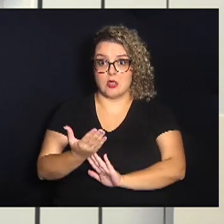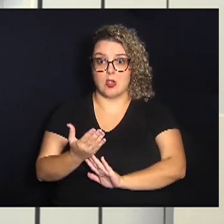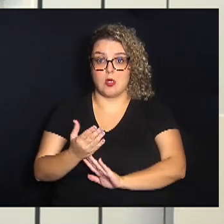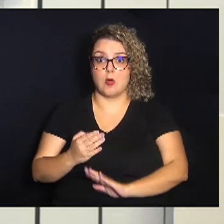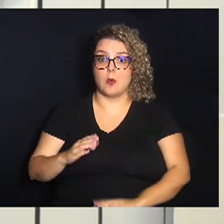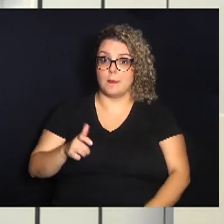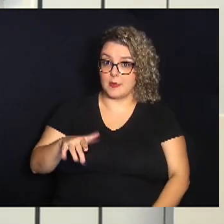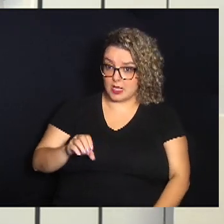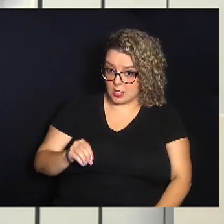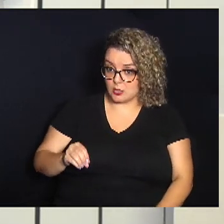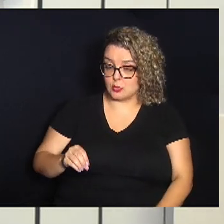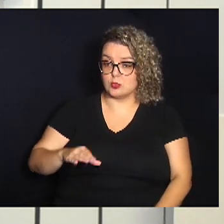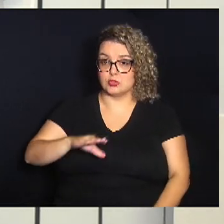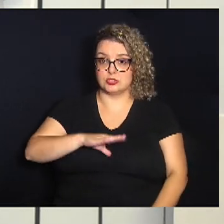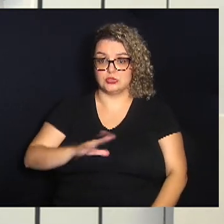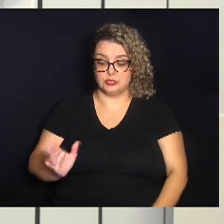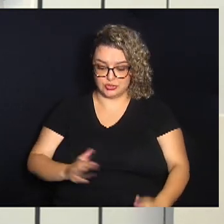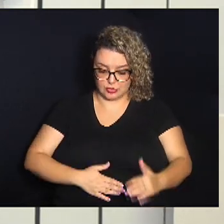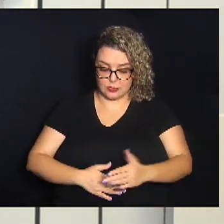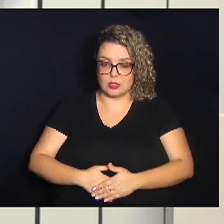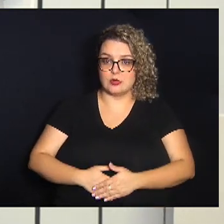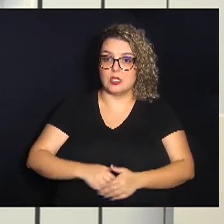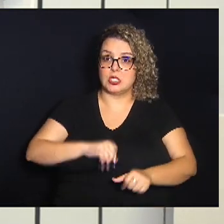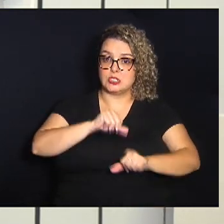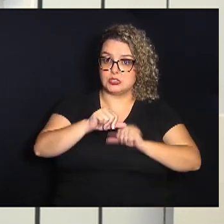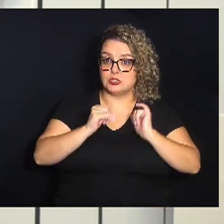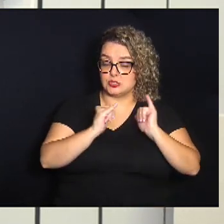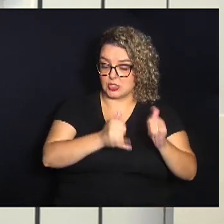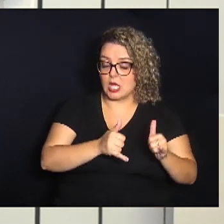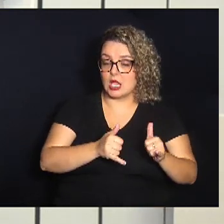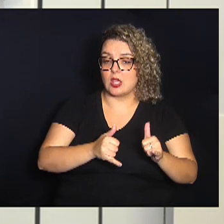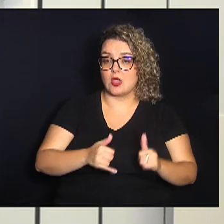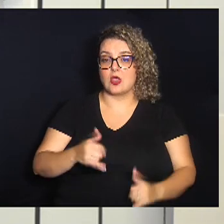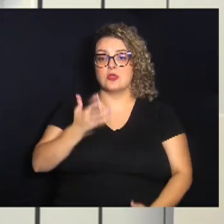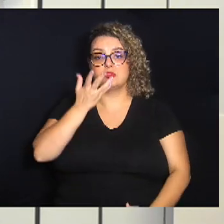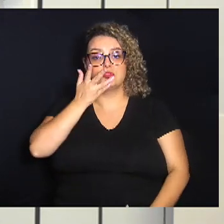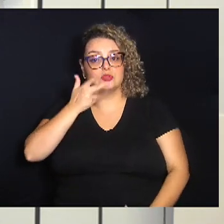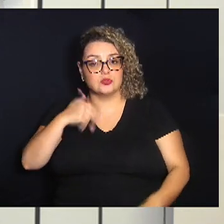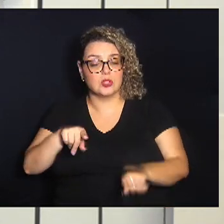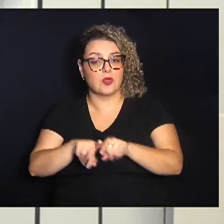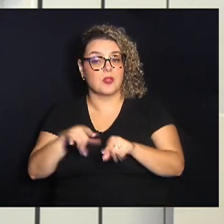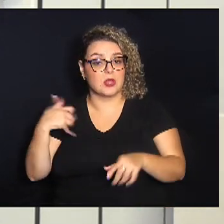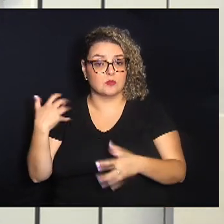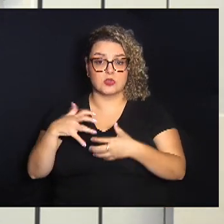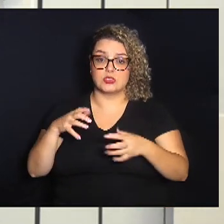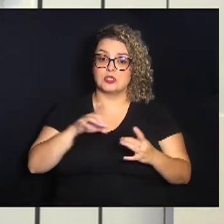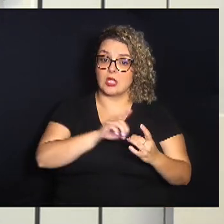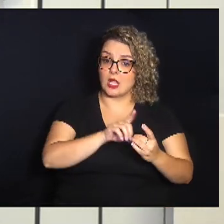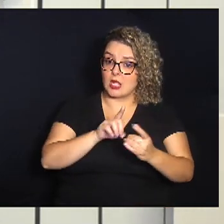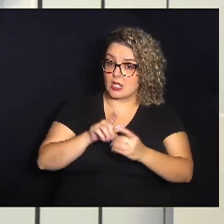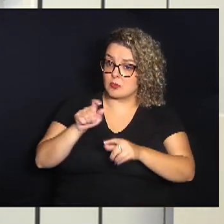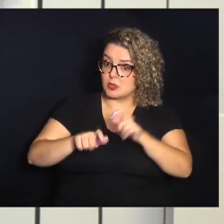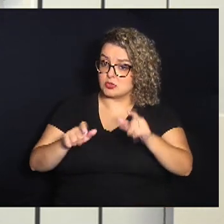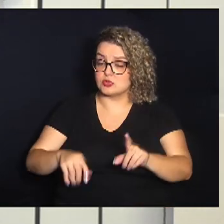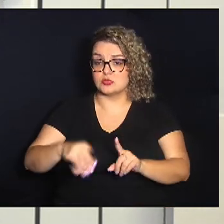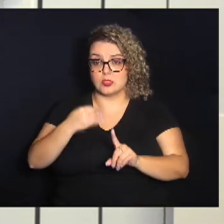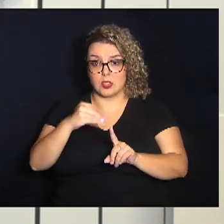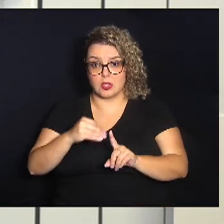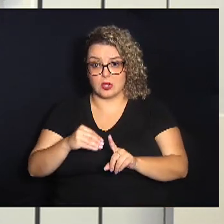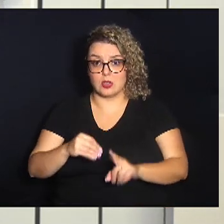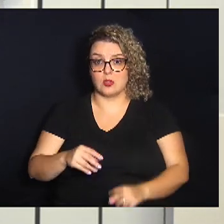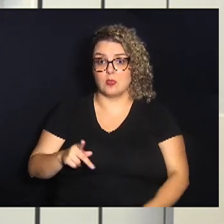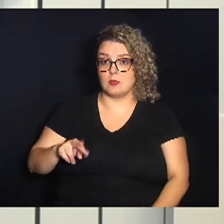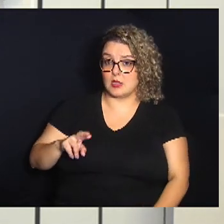Municipal de Fraldas Descartáveis Infantis e Geriátricas, destinado a atender pessoas carentes com